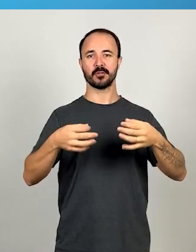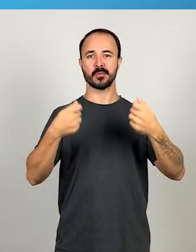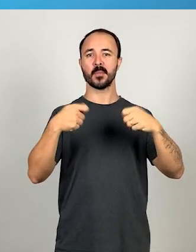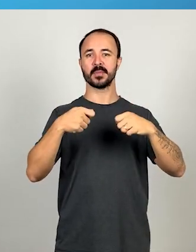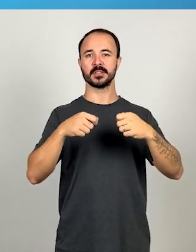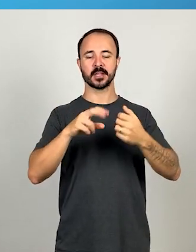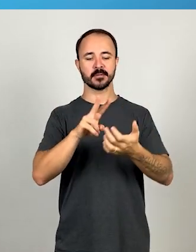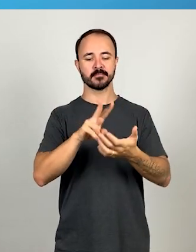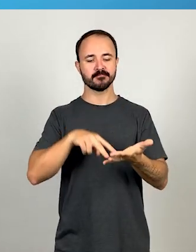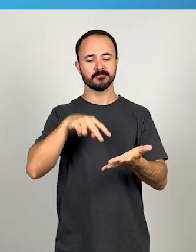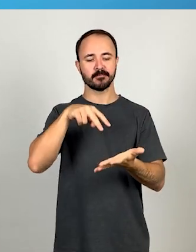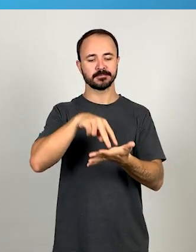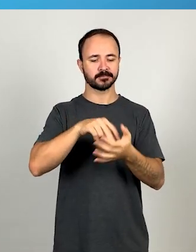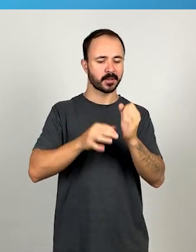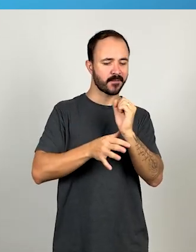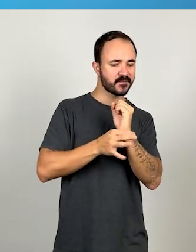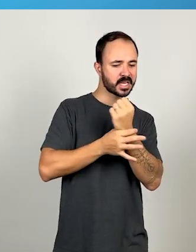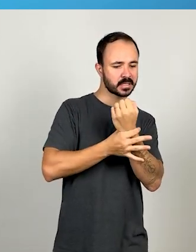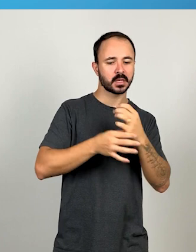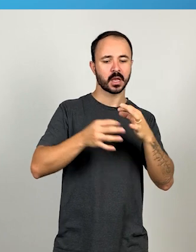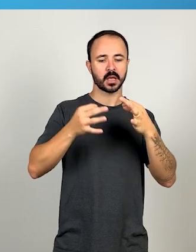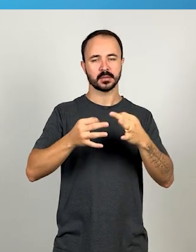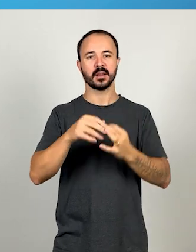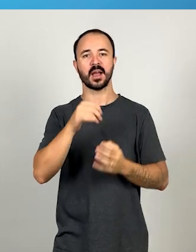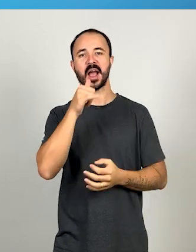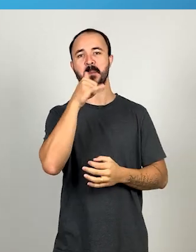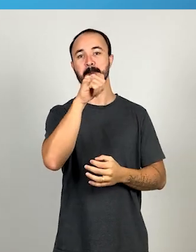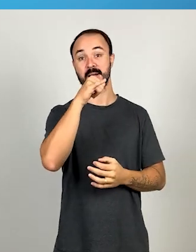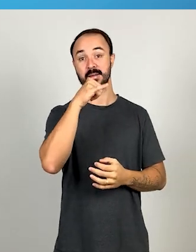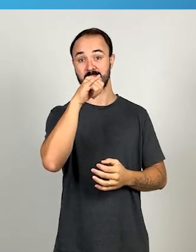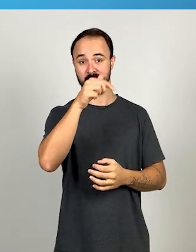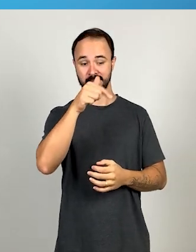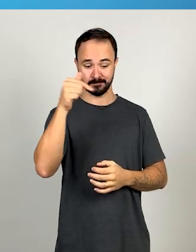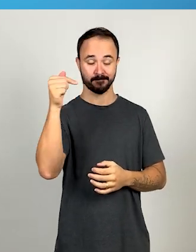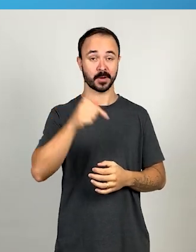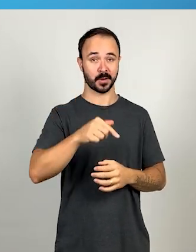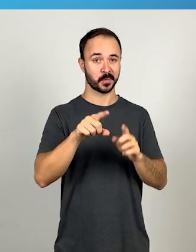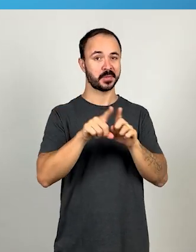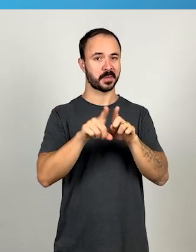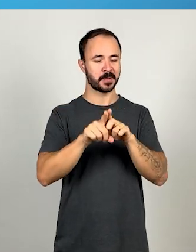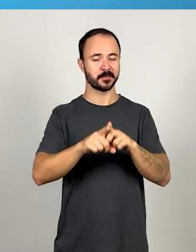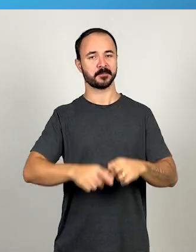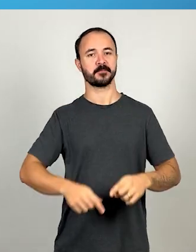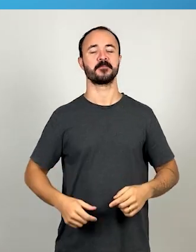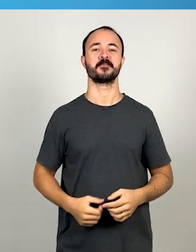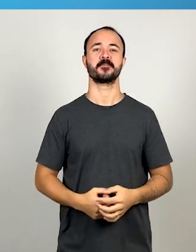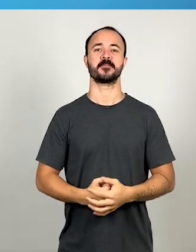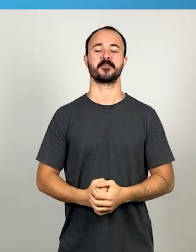tanto na parte superior quanto inferior, a bateria do nosso EV6.